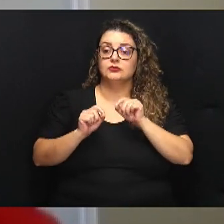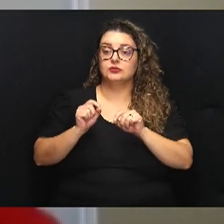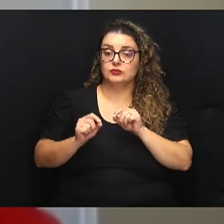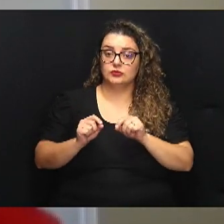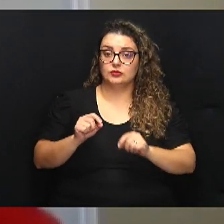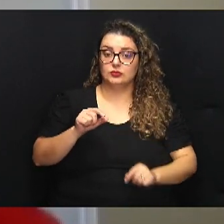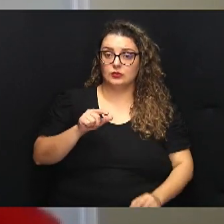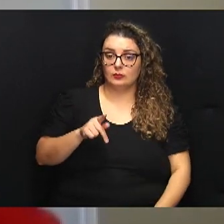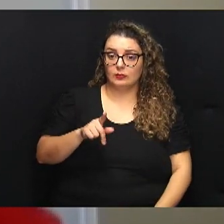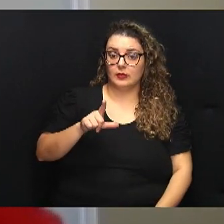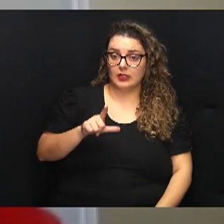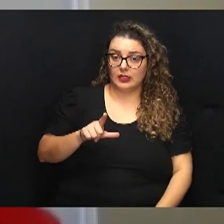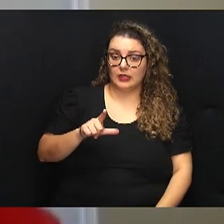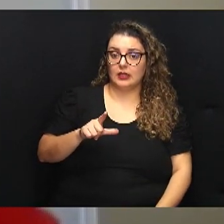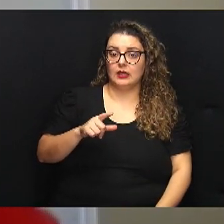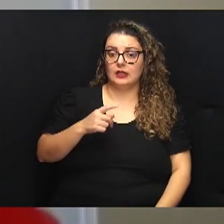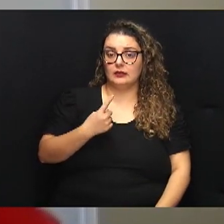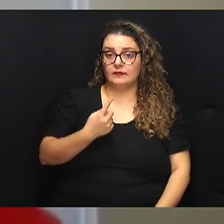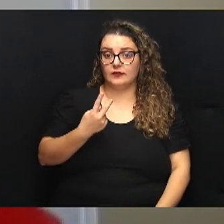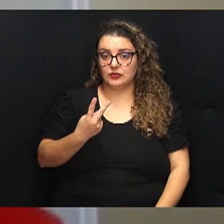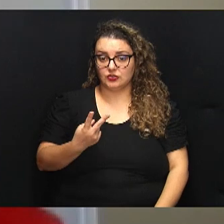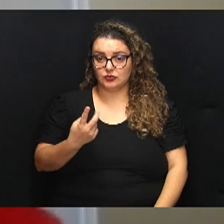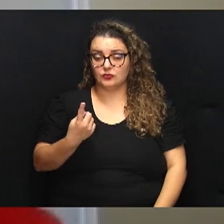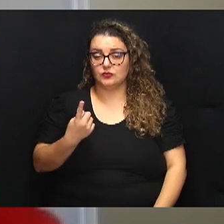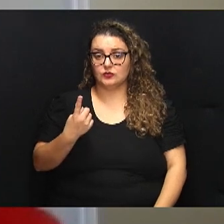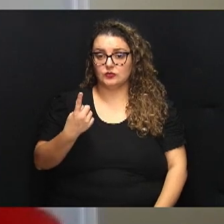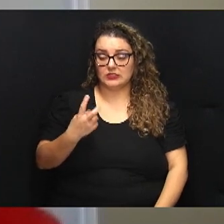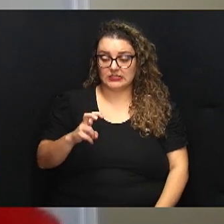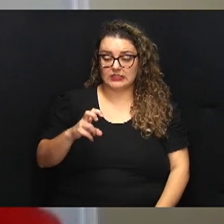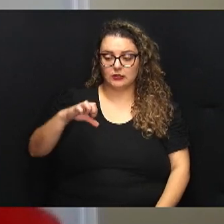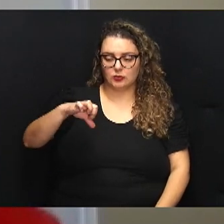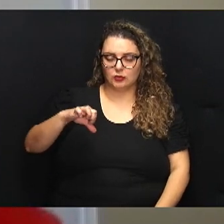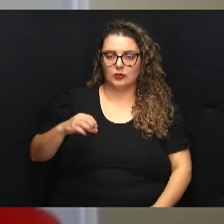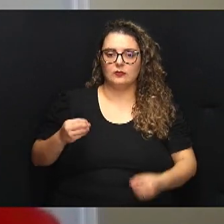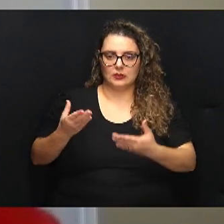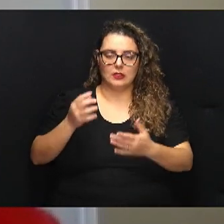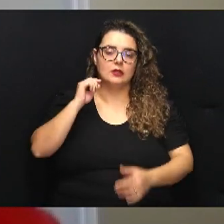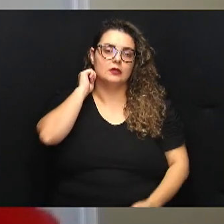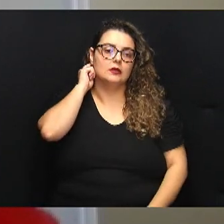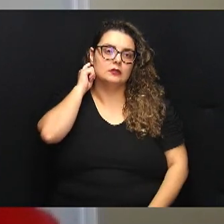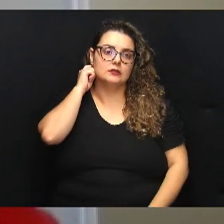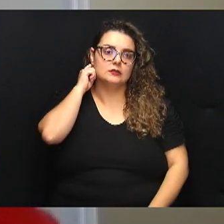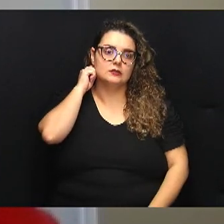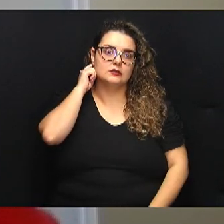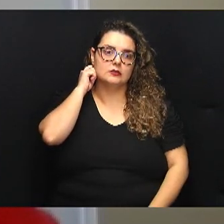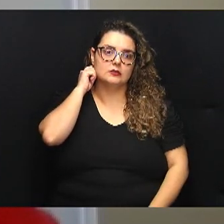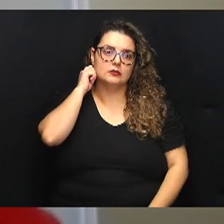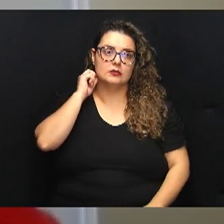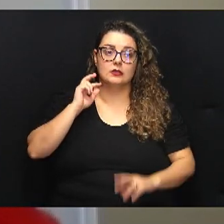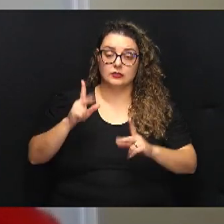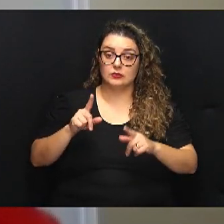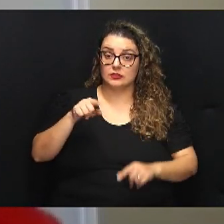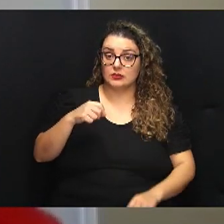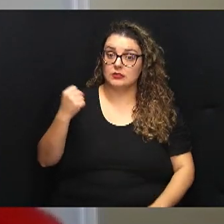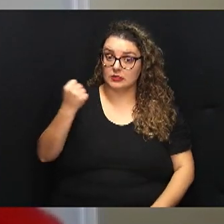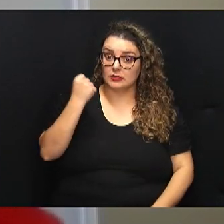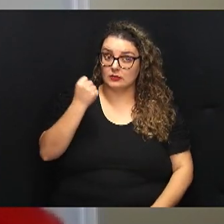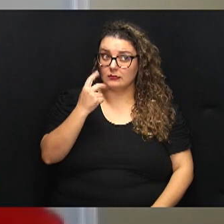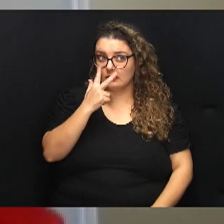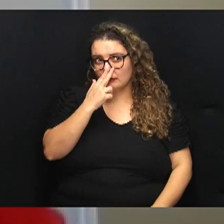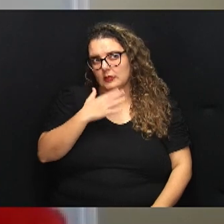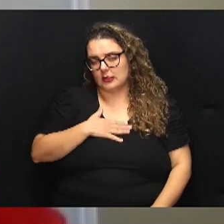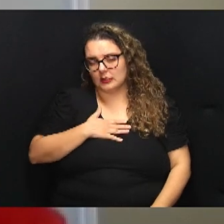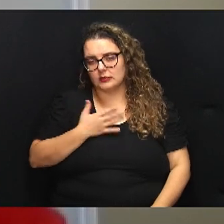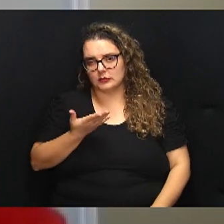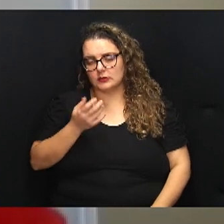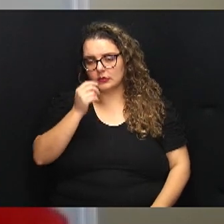PL 2159 traz é o seguinte, é uma coisa um pouco diferente e muito, muito grave, me parece.